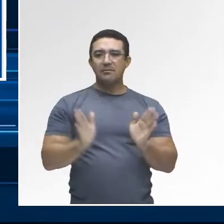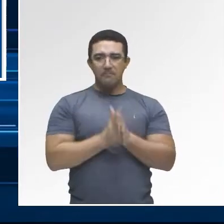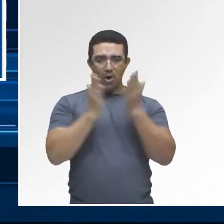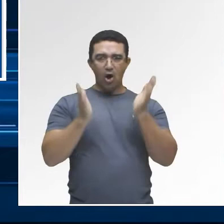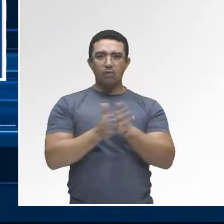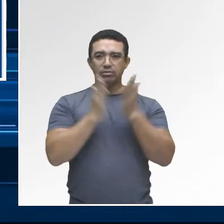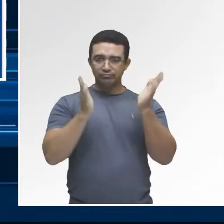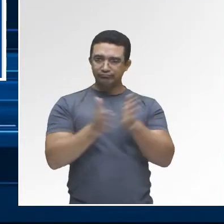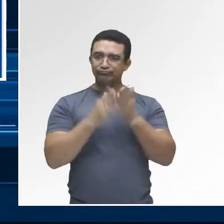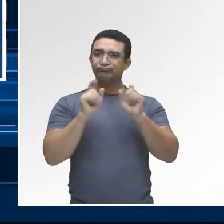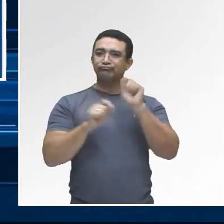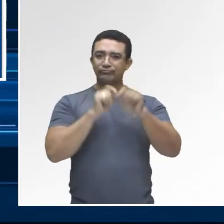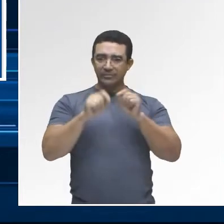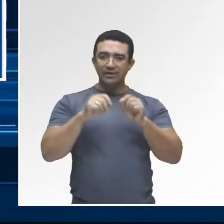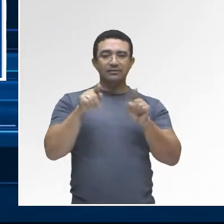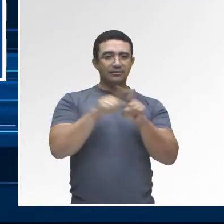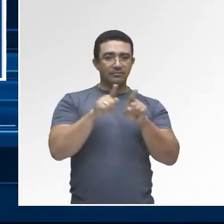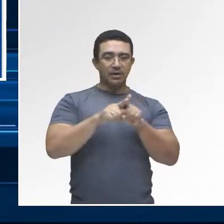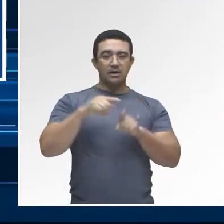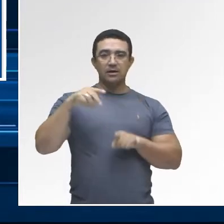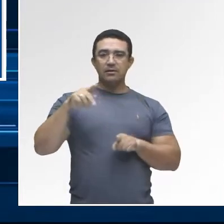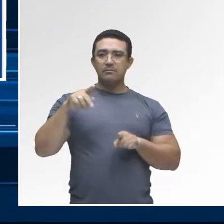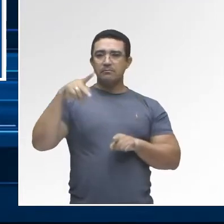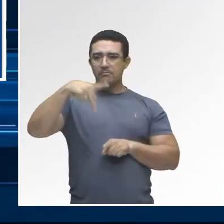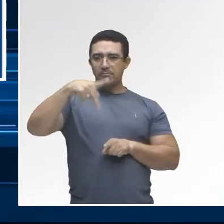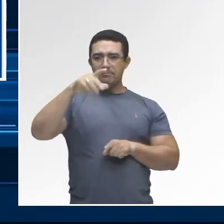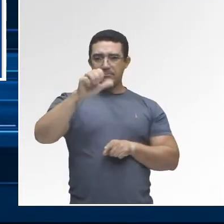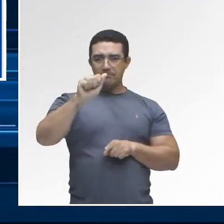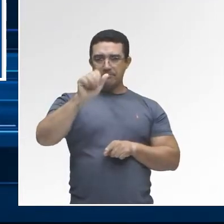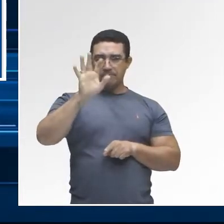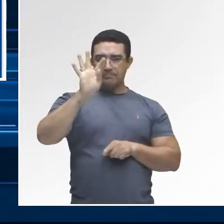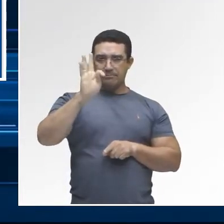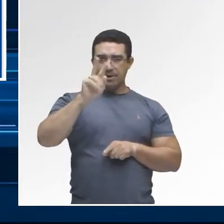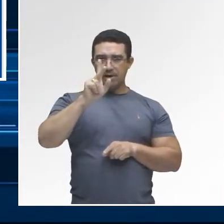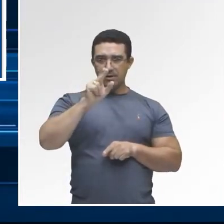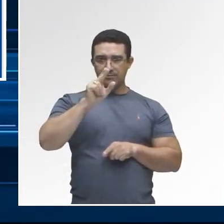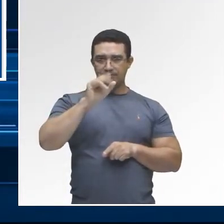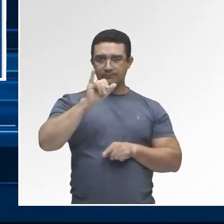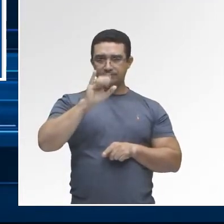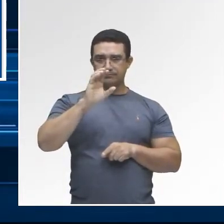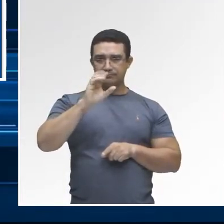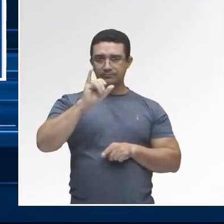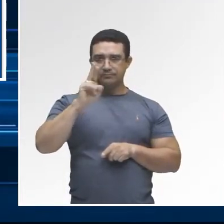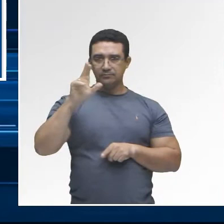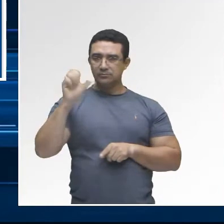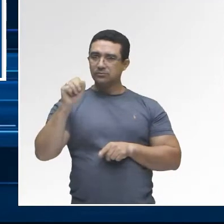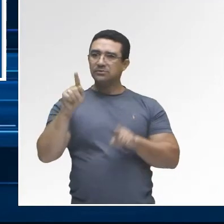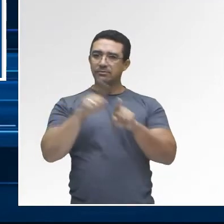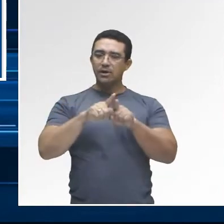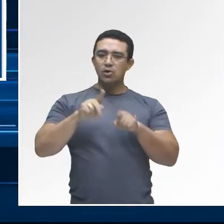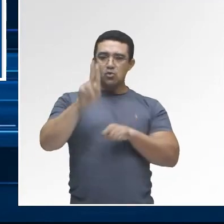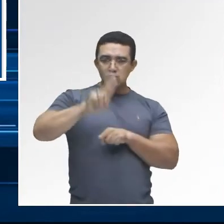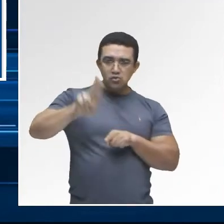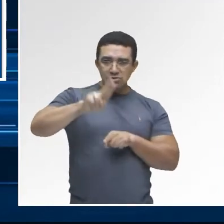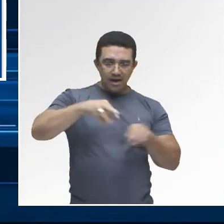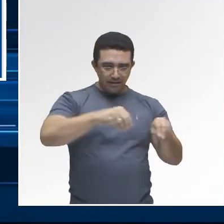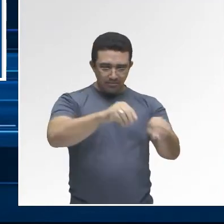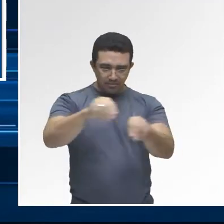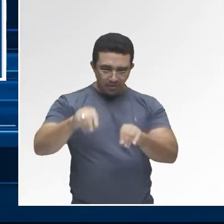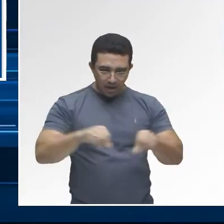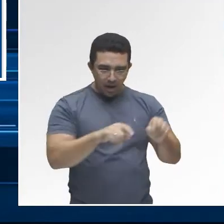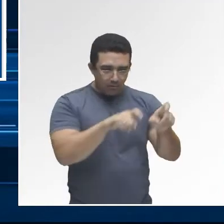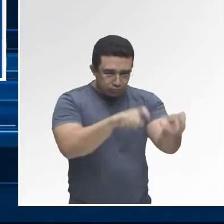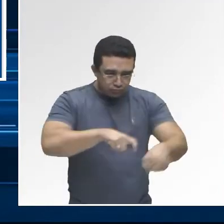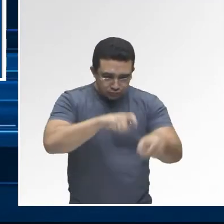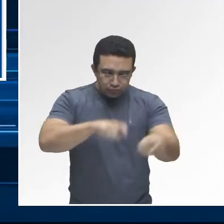patrícios também vão começar a enriquecer, porque vão usar as terras conquistadas para produzir mais, com um preço menor, já que a mão de